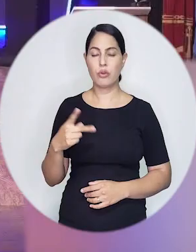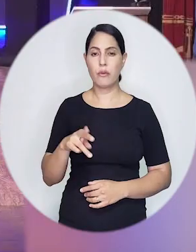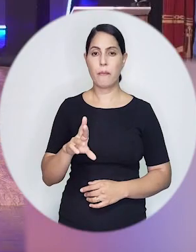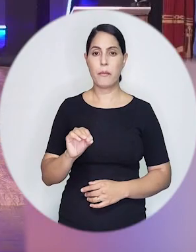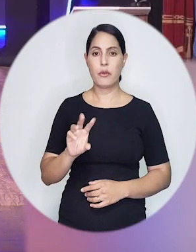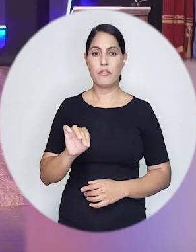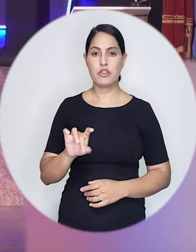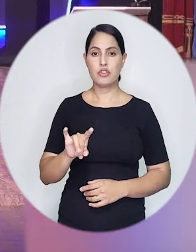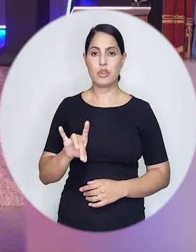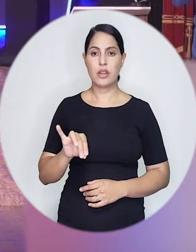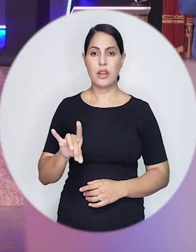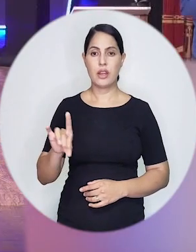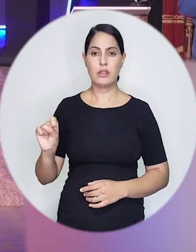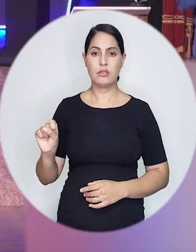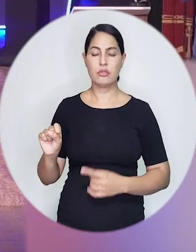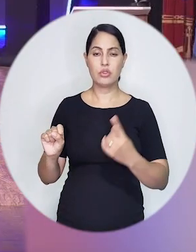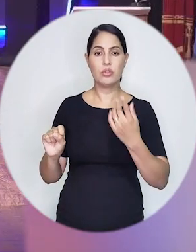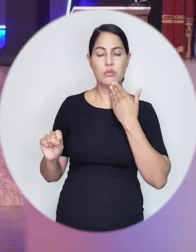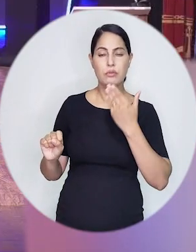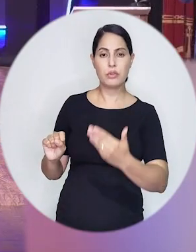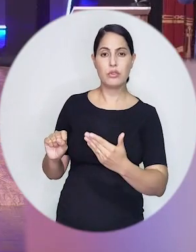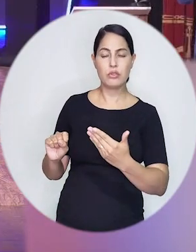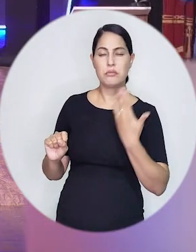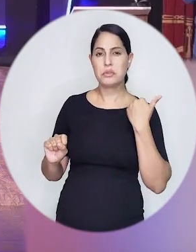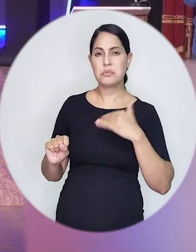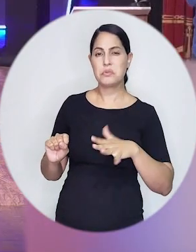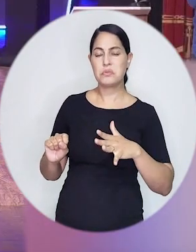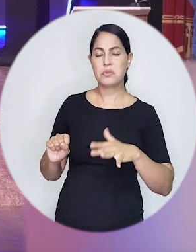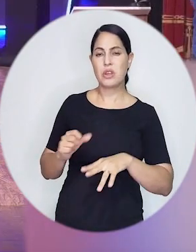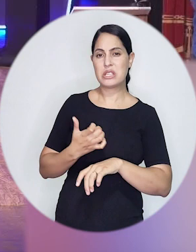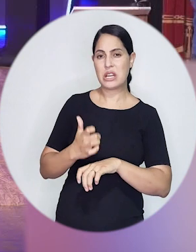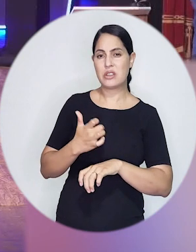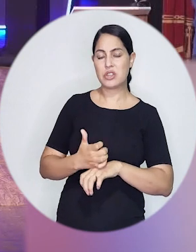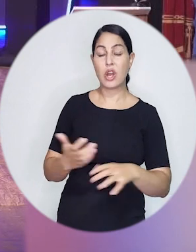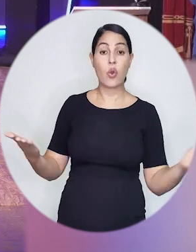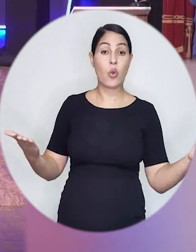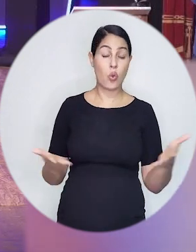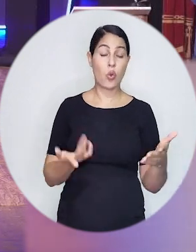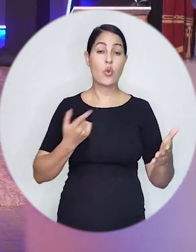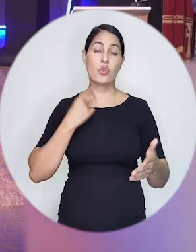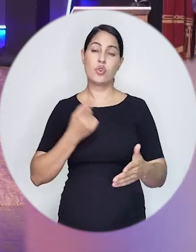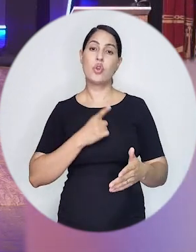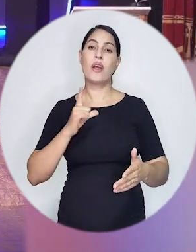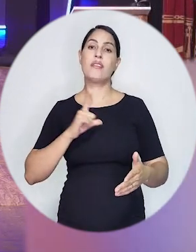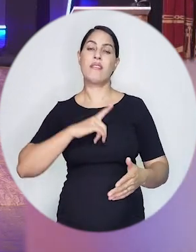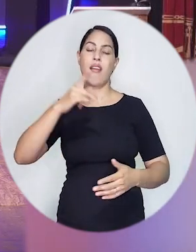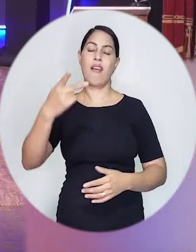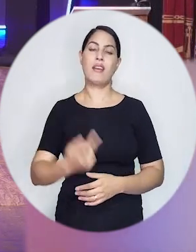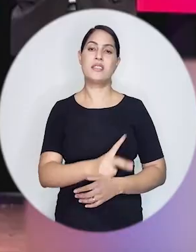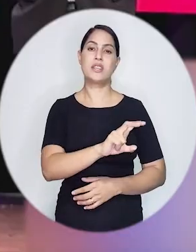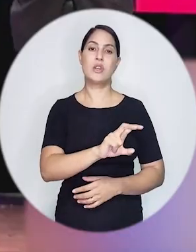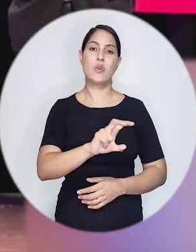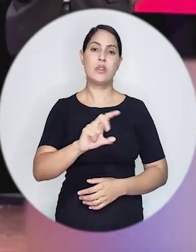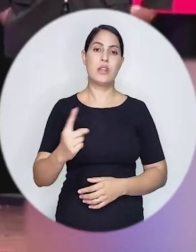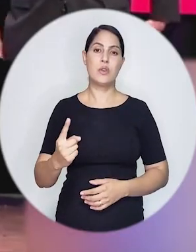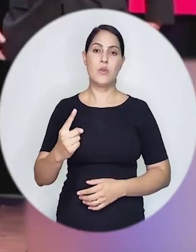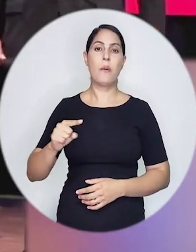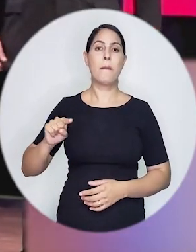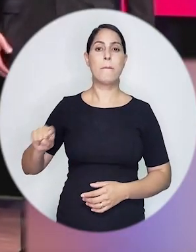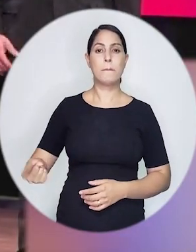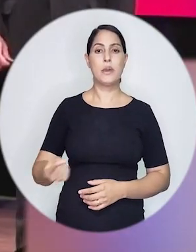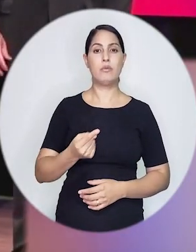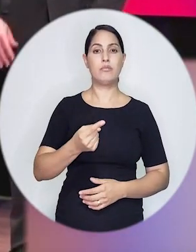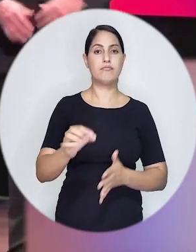advogados, 21 provisionados e um solicitador, algo equivalente ao estagiário da época.